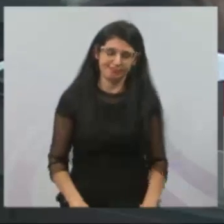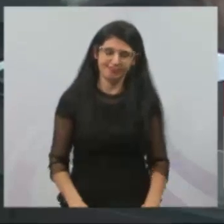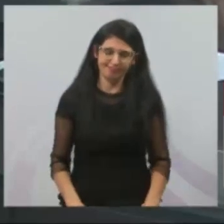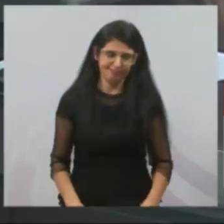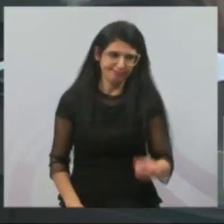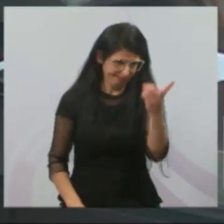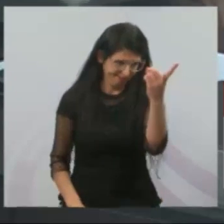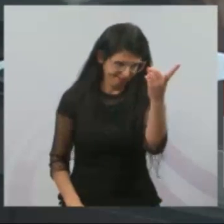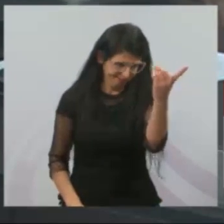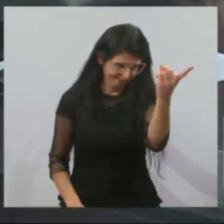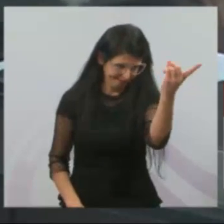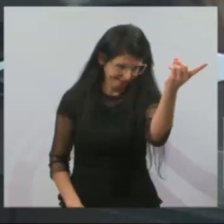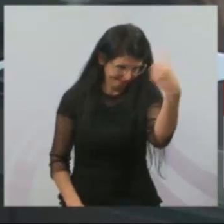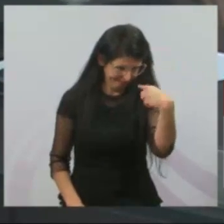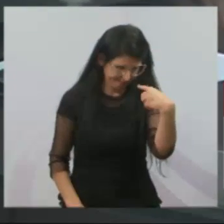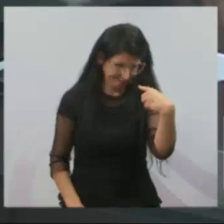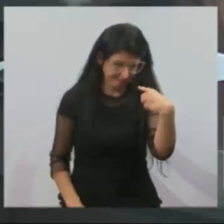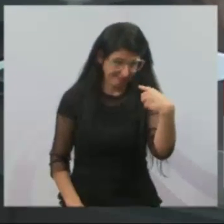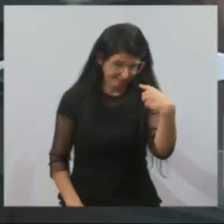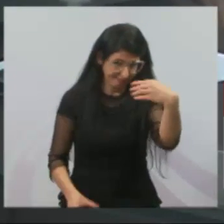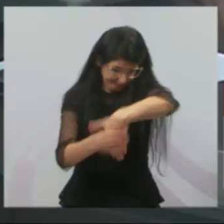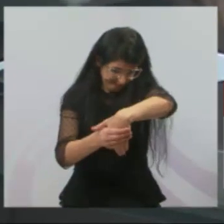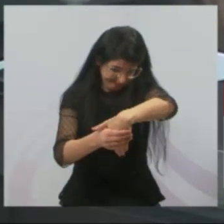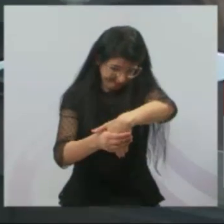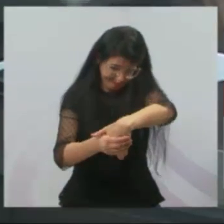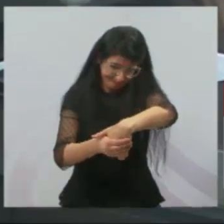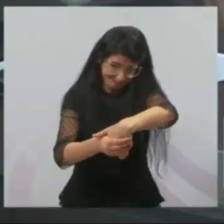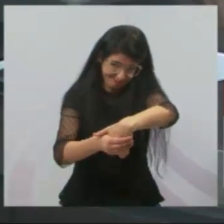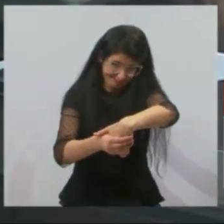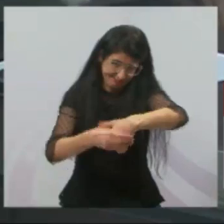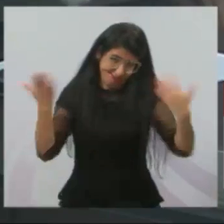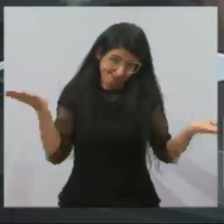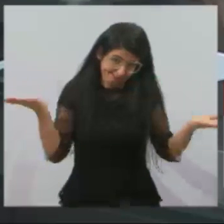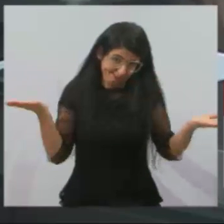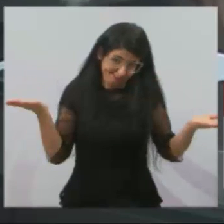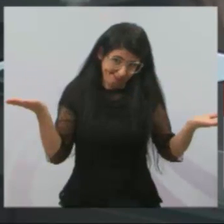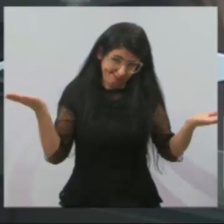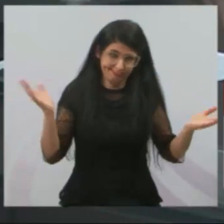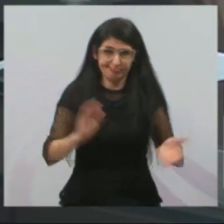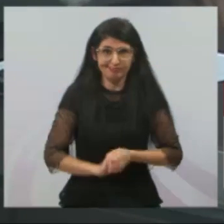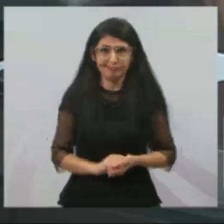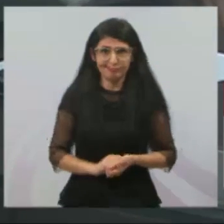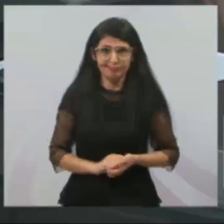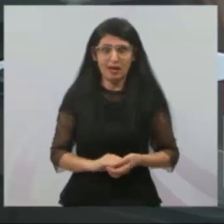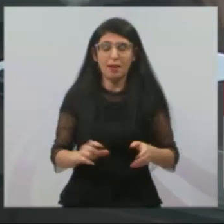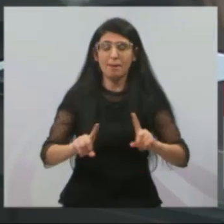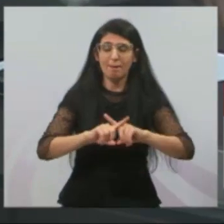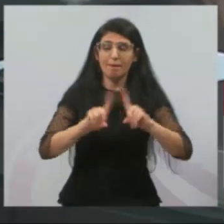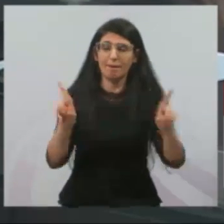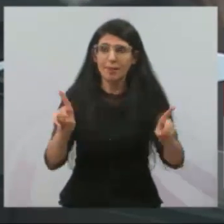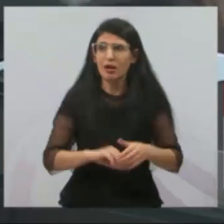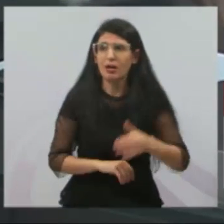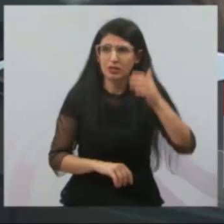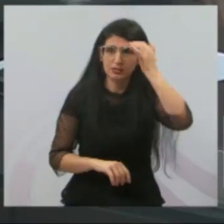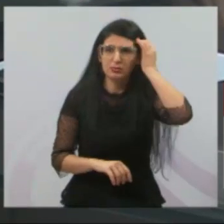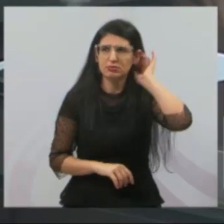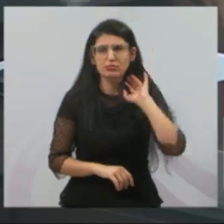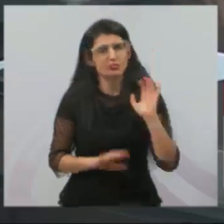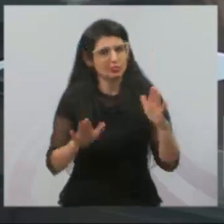né? Nos obrigando a essa votação. Mas como o Condutores